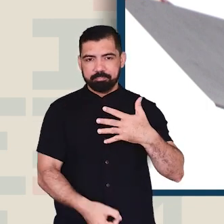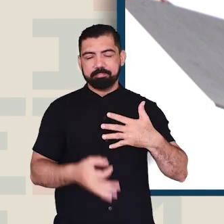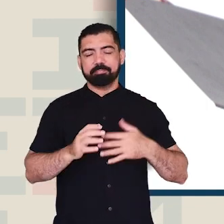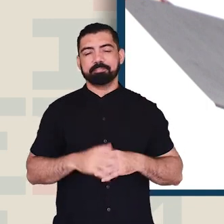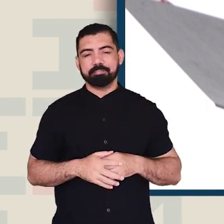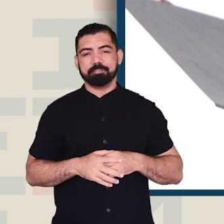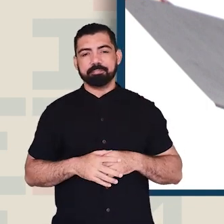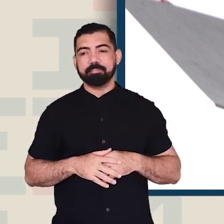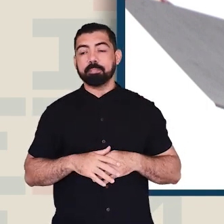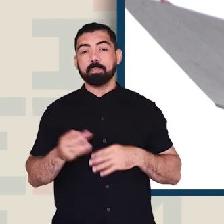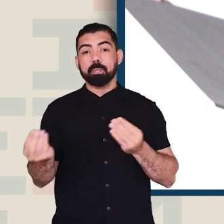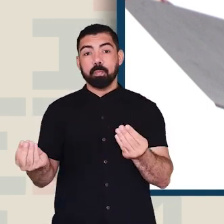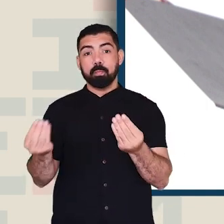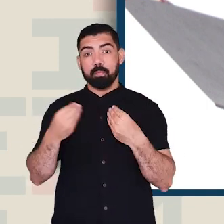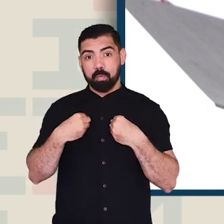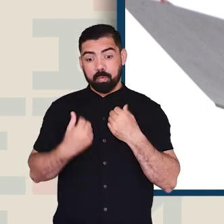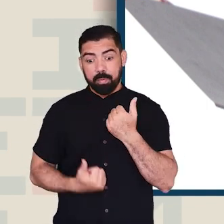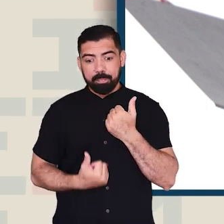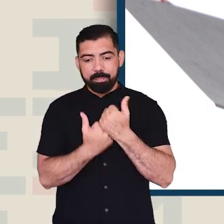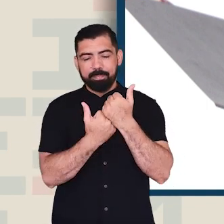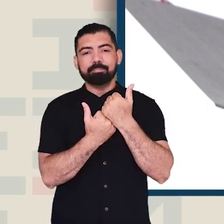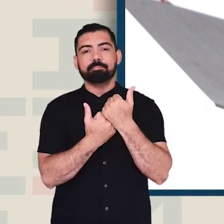E aí isso aí me deu